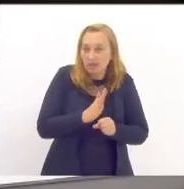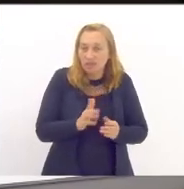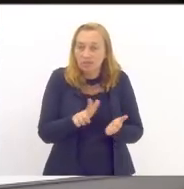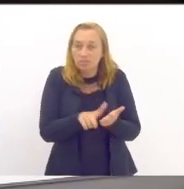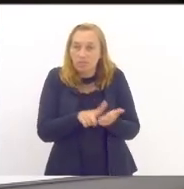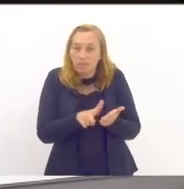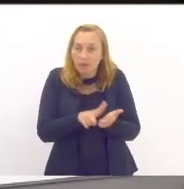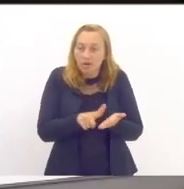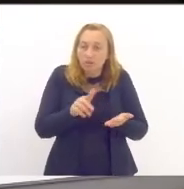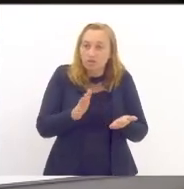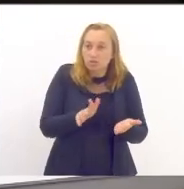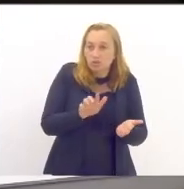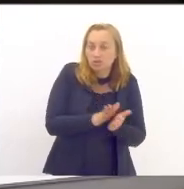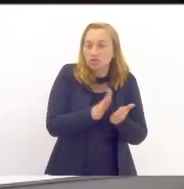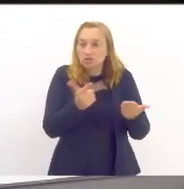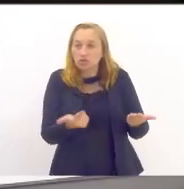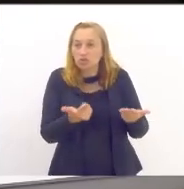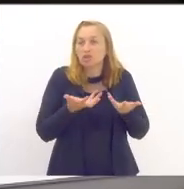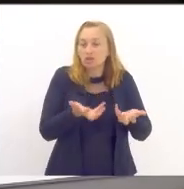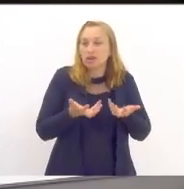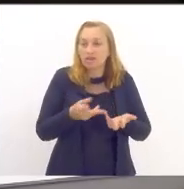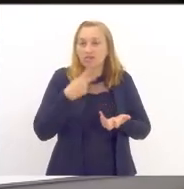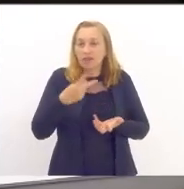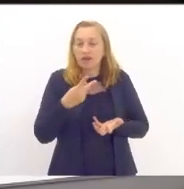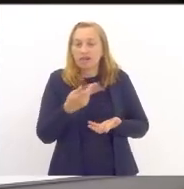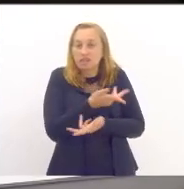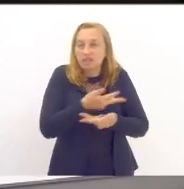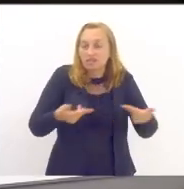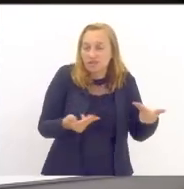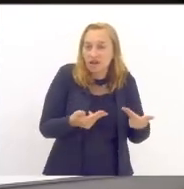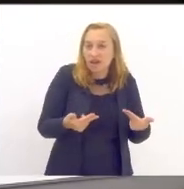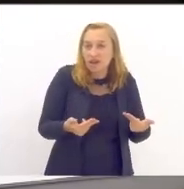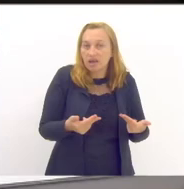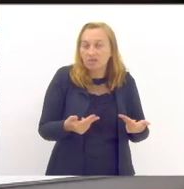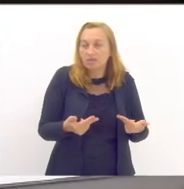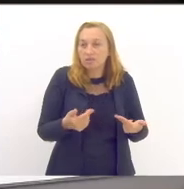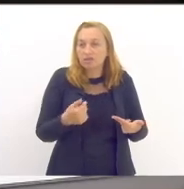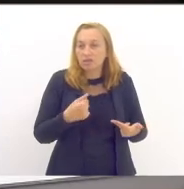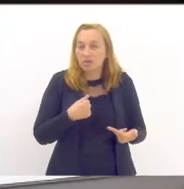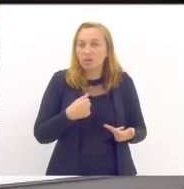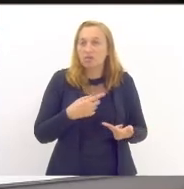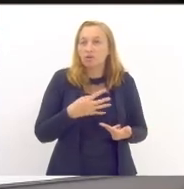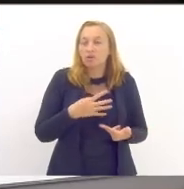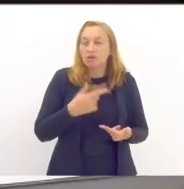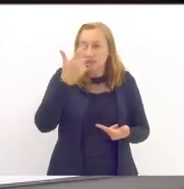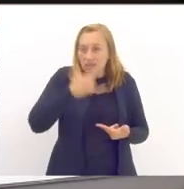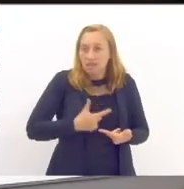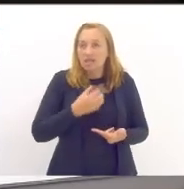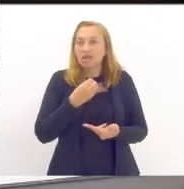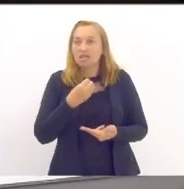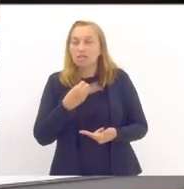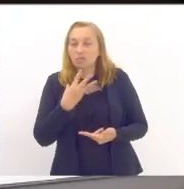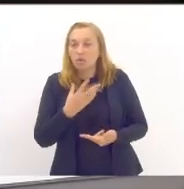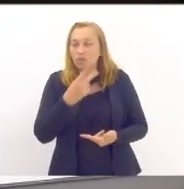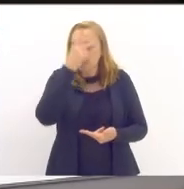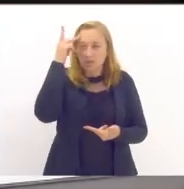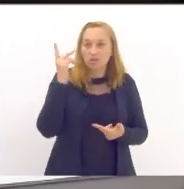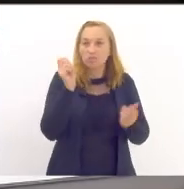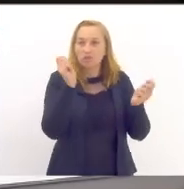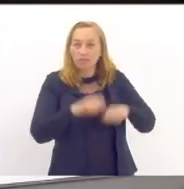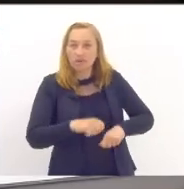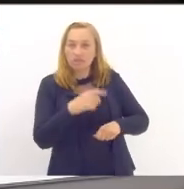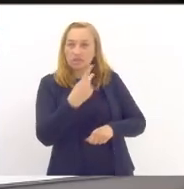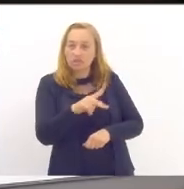num papel de jornal, eu quero dizer que muito do alimento que me fez ser melhor como parlamentar veio da tua capacidade